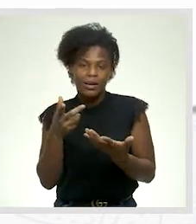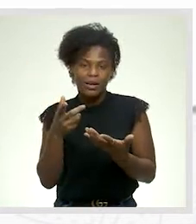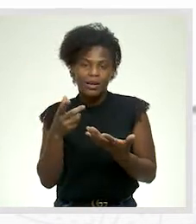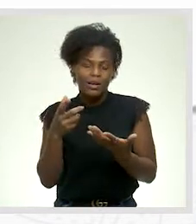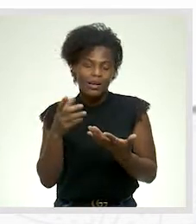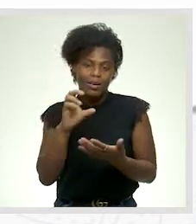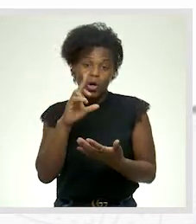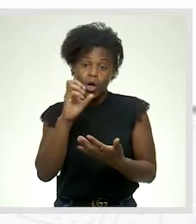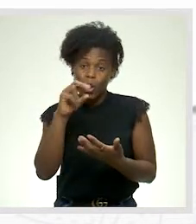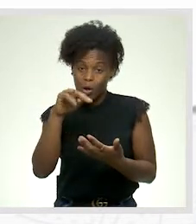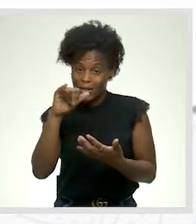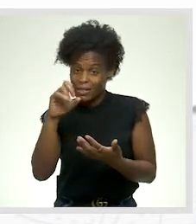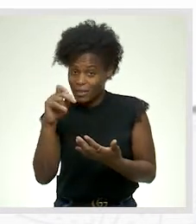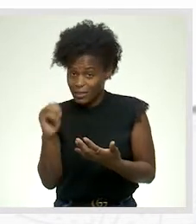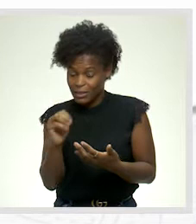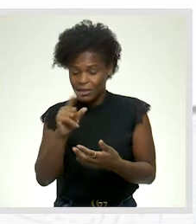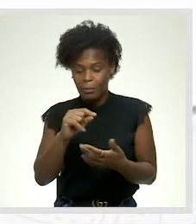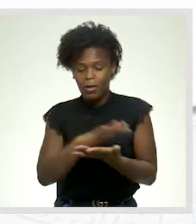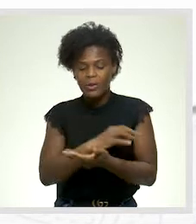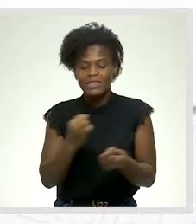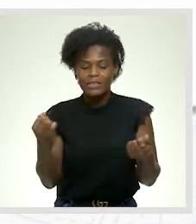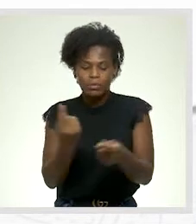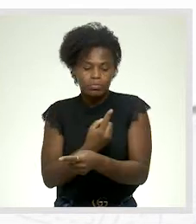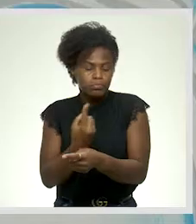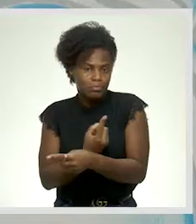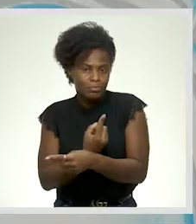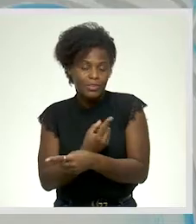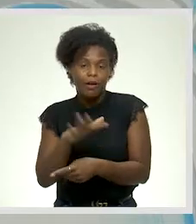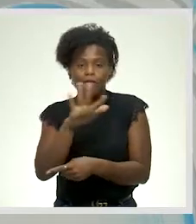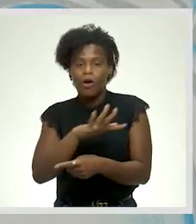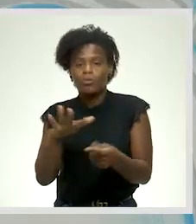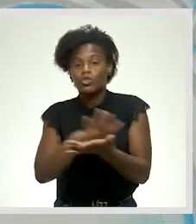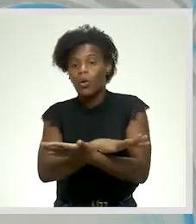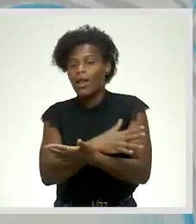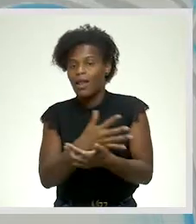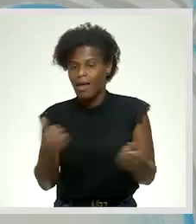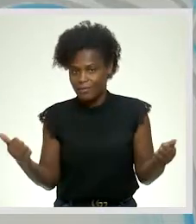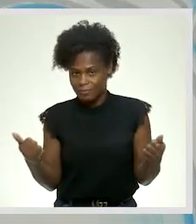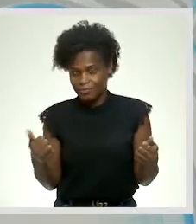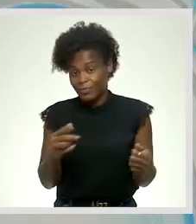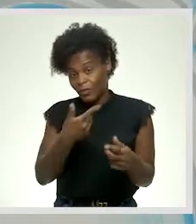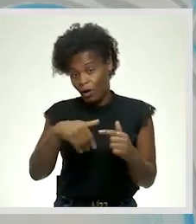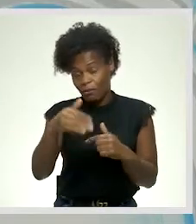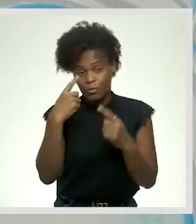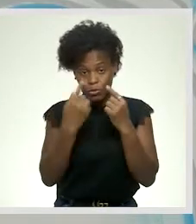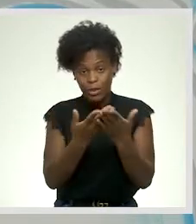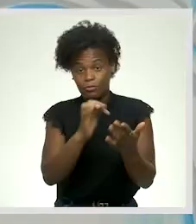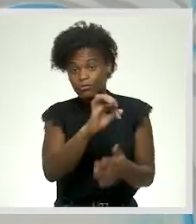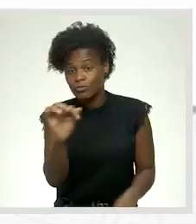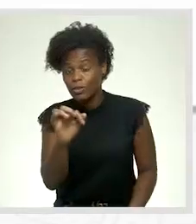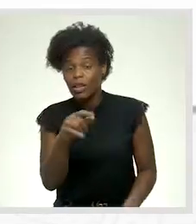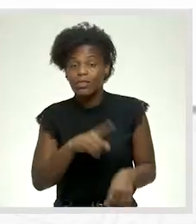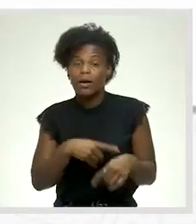notícia enquanto géneros jornalísticos. E vamos, portanto, apresentar os momentos da